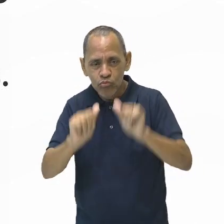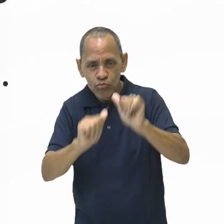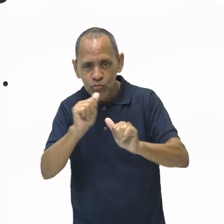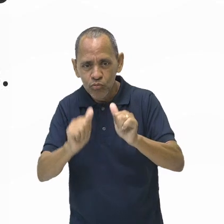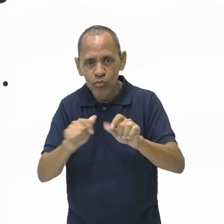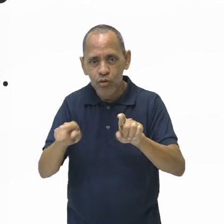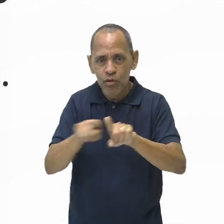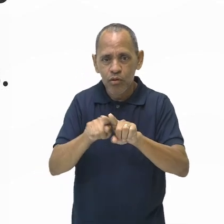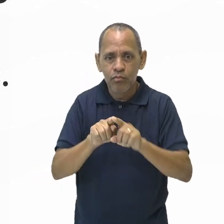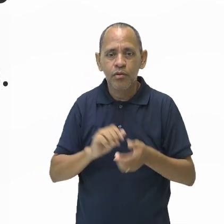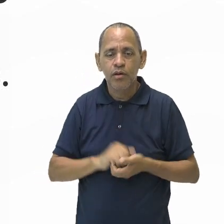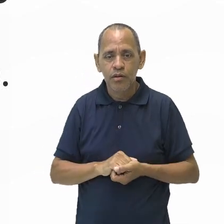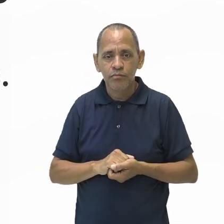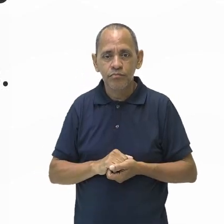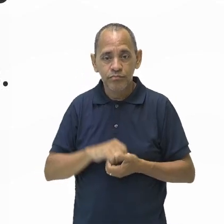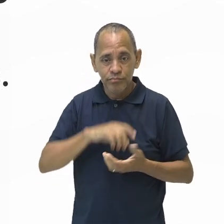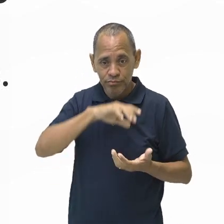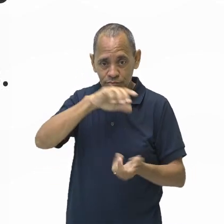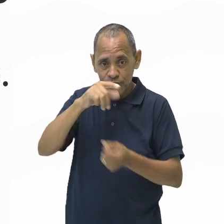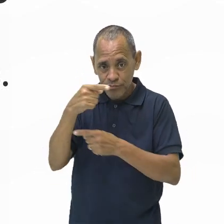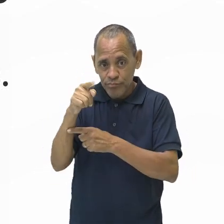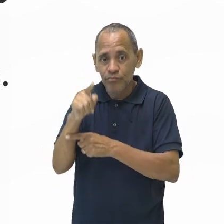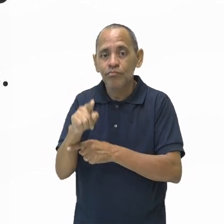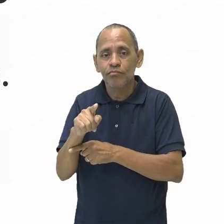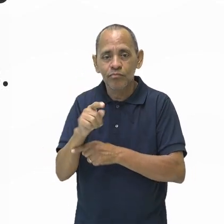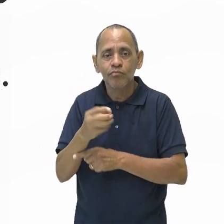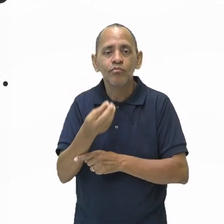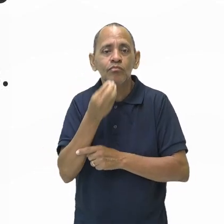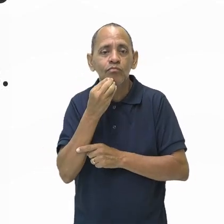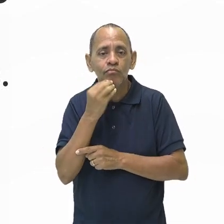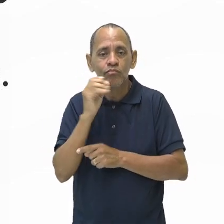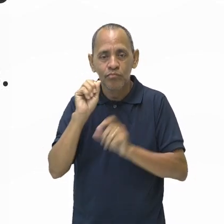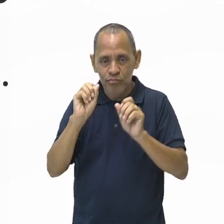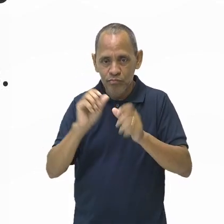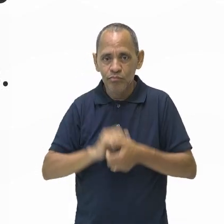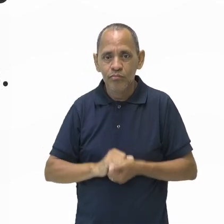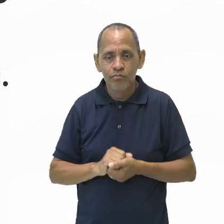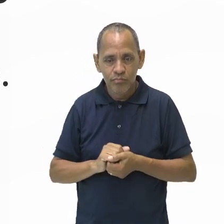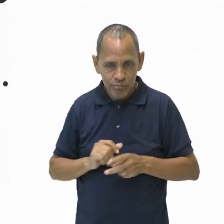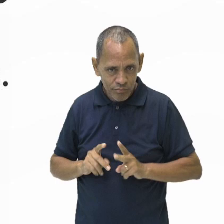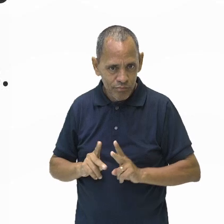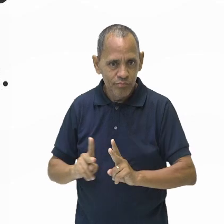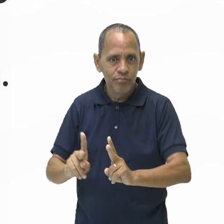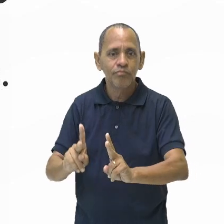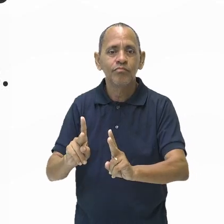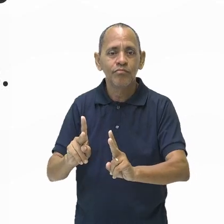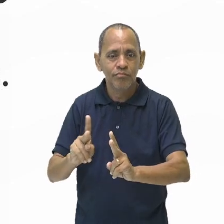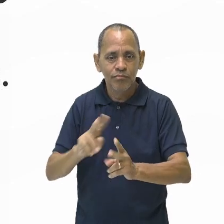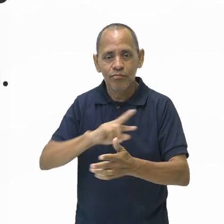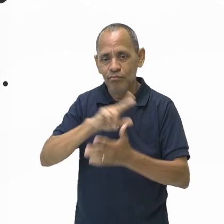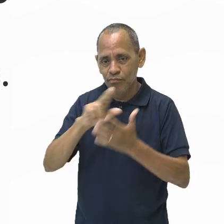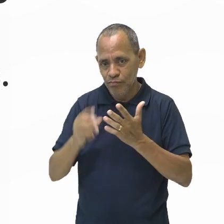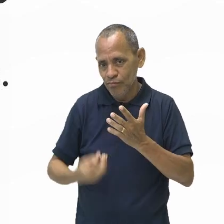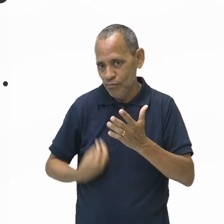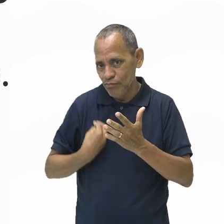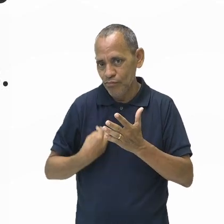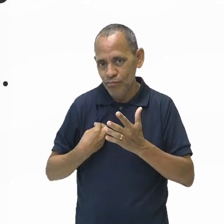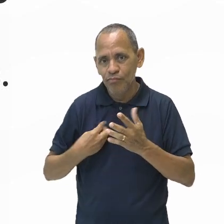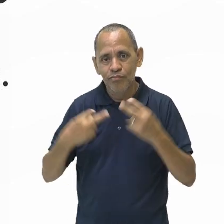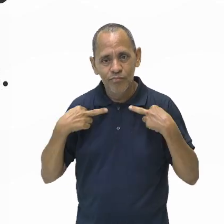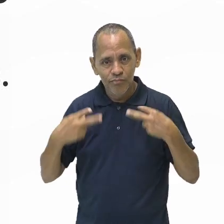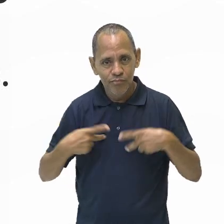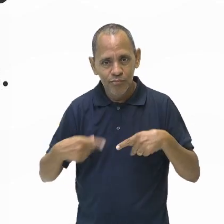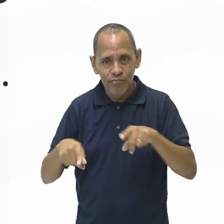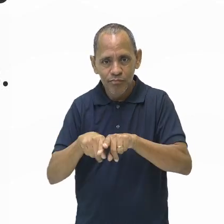população mundial, possibilitando a continuação da espécie. Cooper é chamado